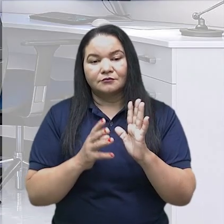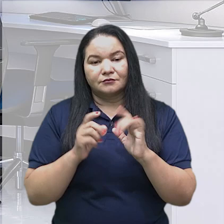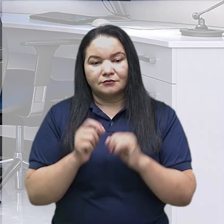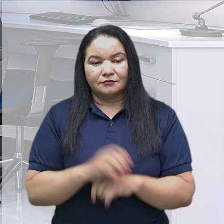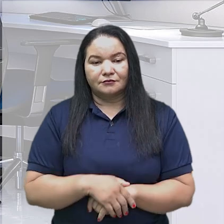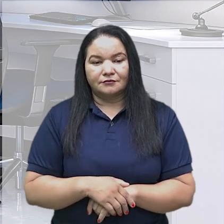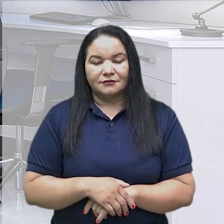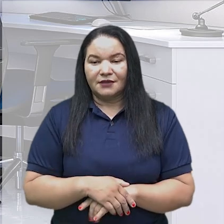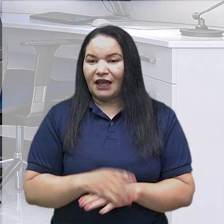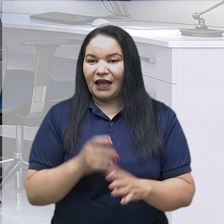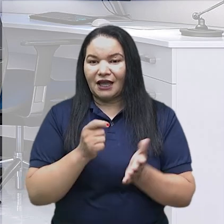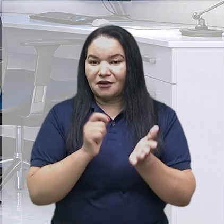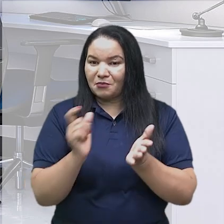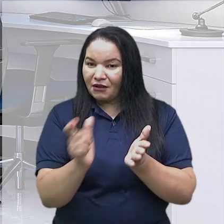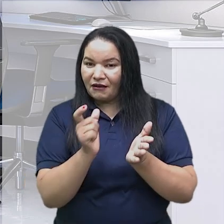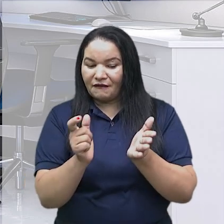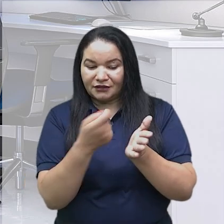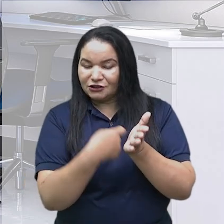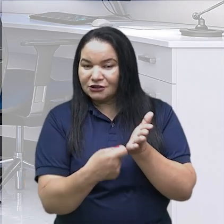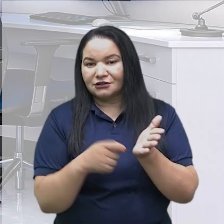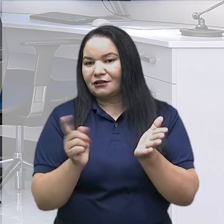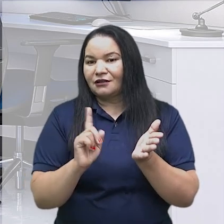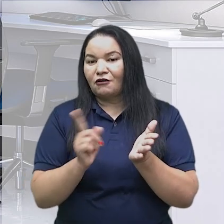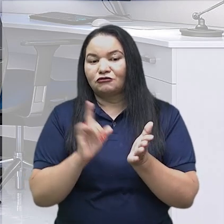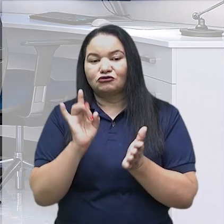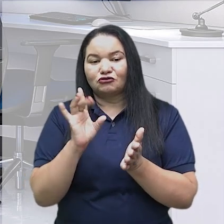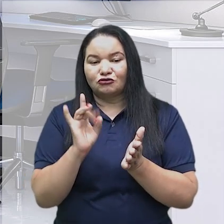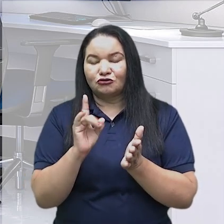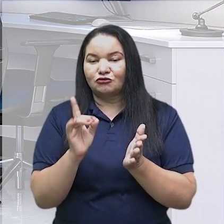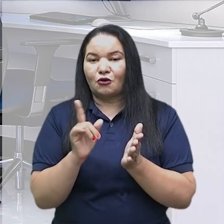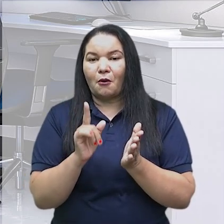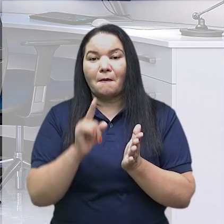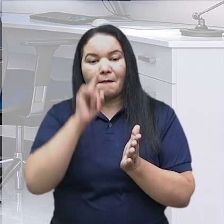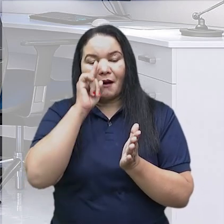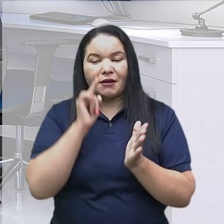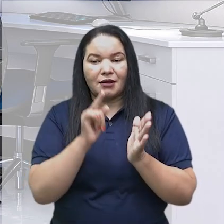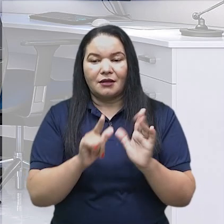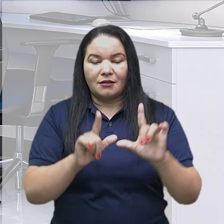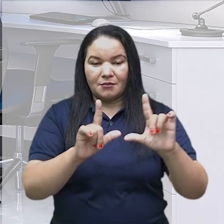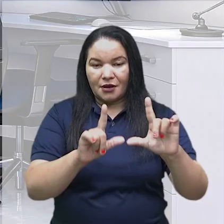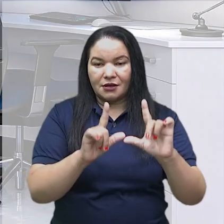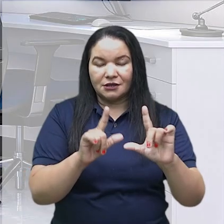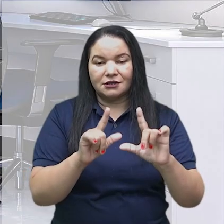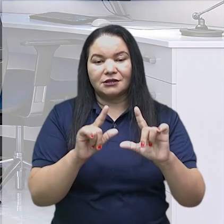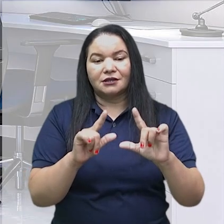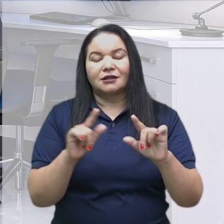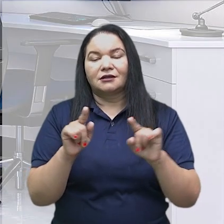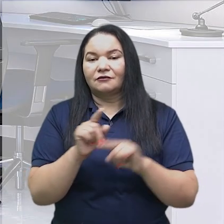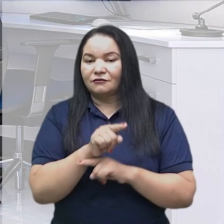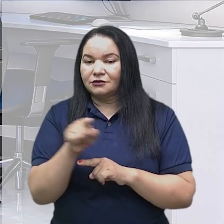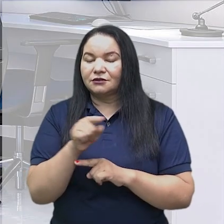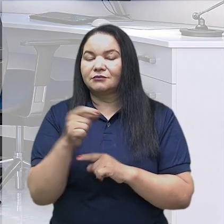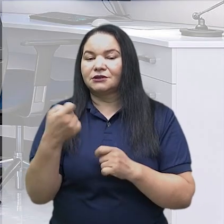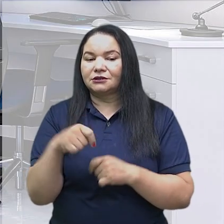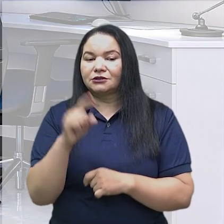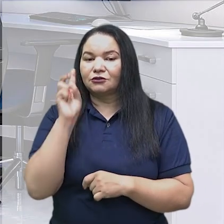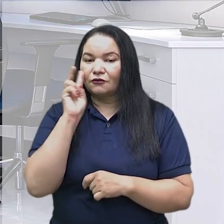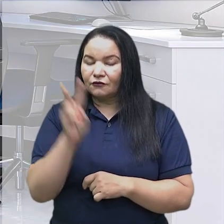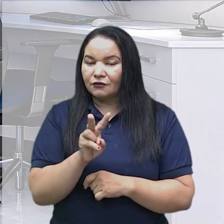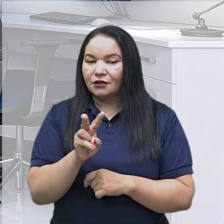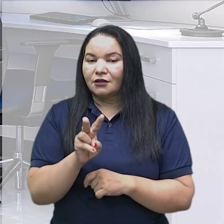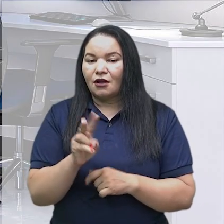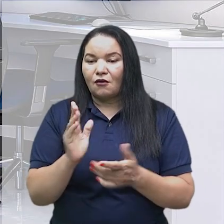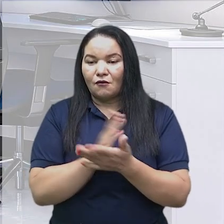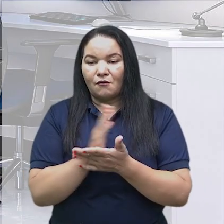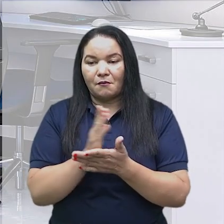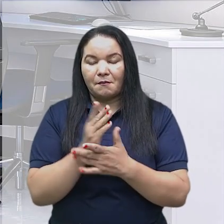só a plaquinha amarela lá, indicando, né, a presença. Você precisa ter cuidado ao manusear certo material. Temos a